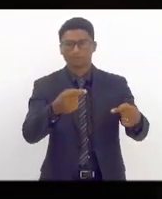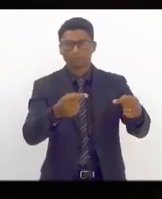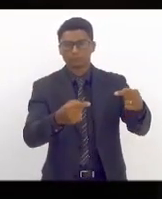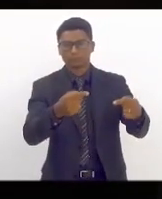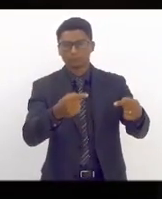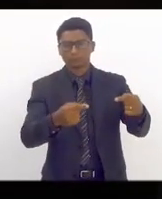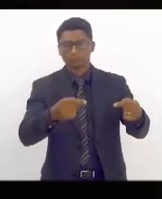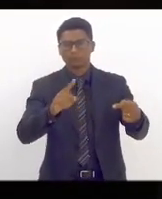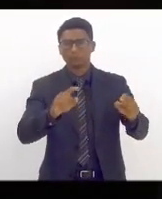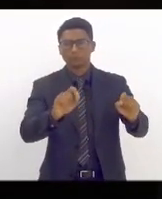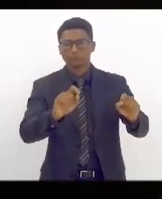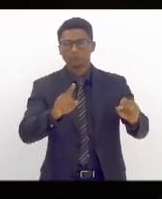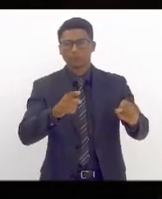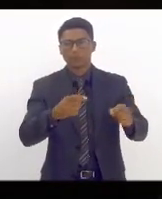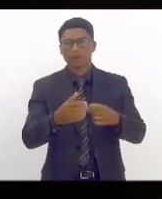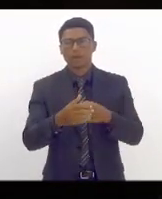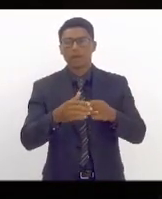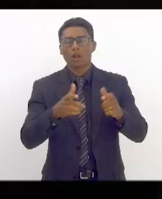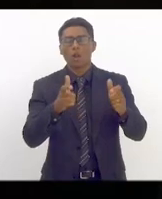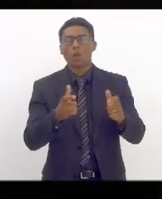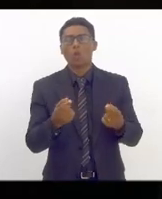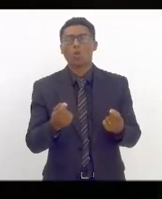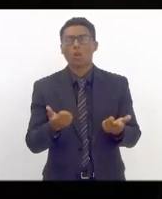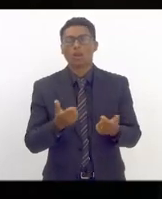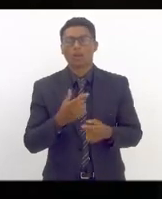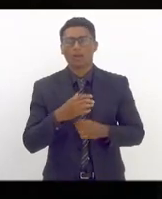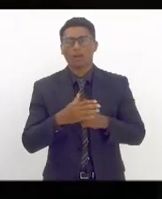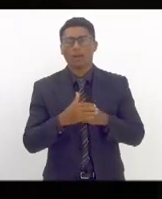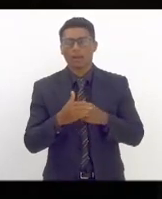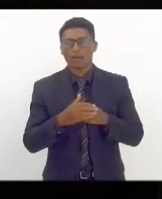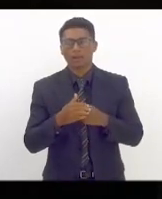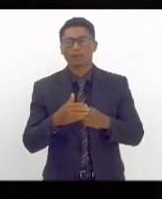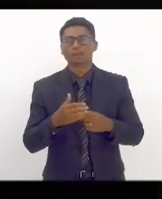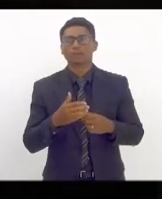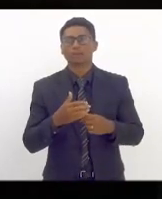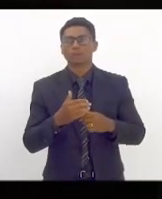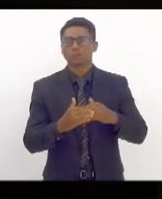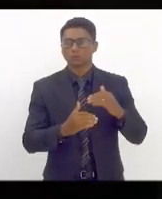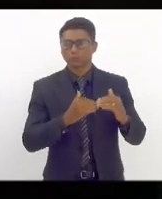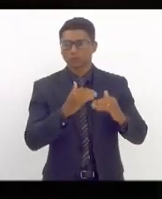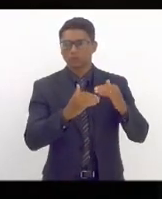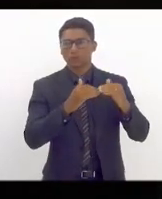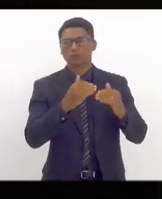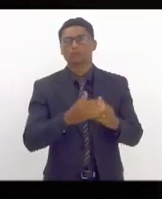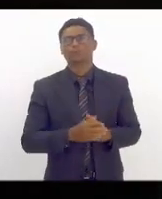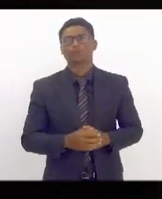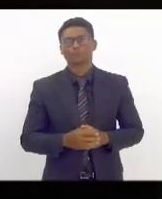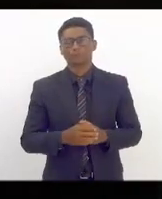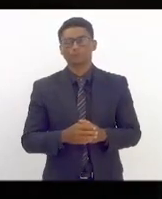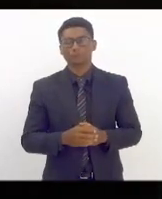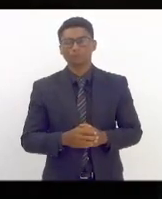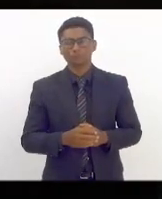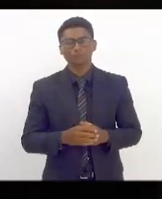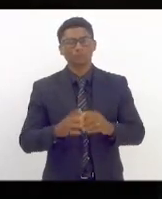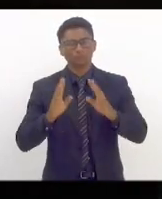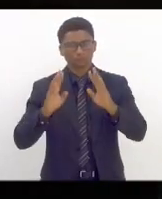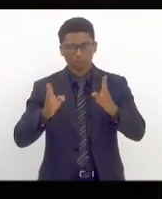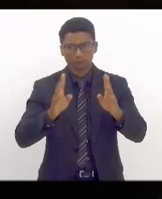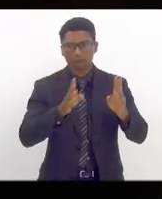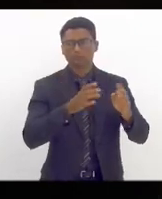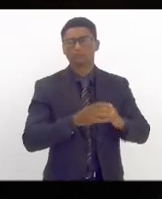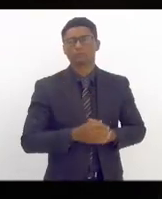um lugar de afeto é um lugar de construção é um lugar de ouvir é um lugar para gente fazer